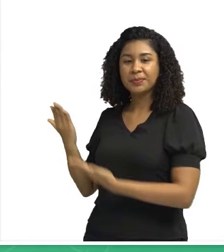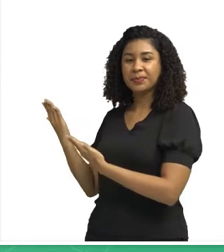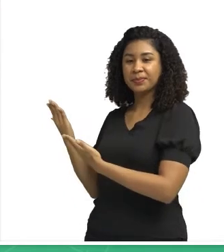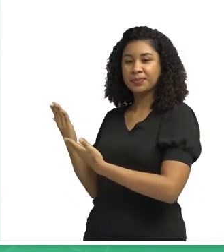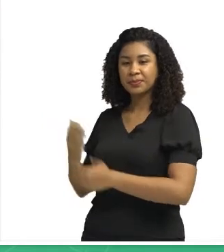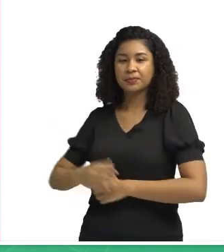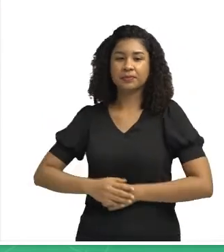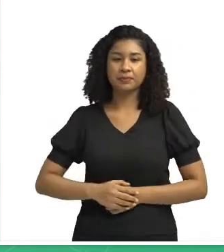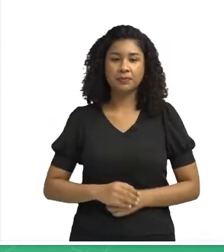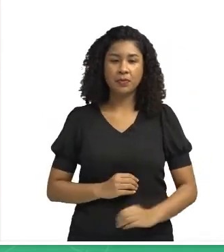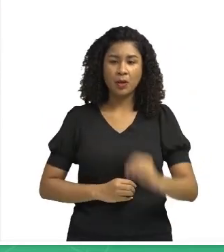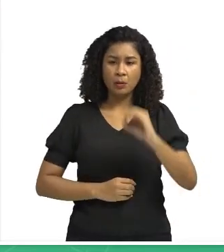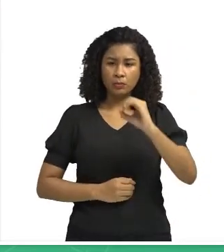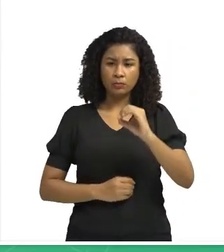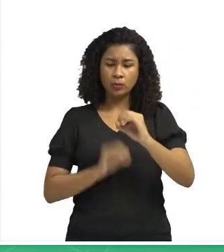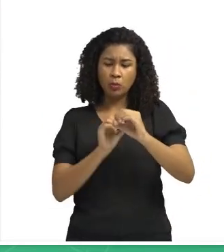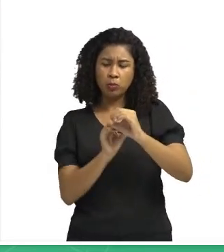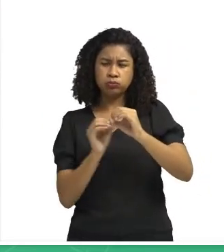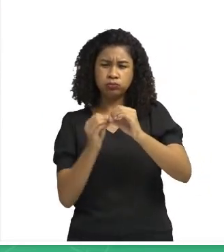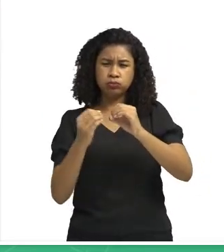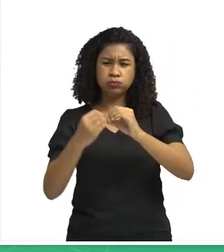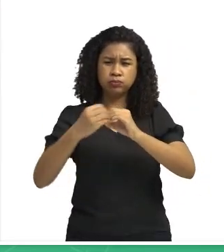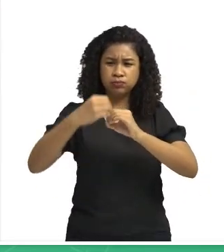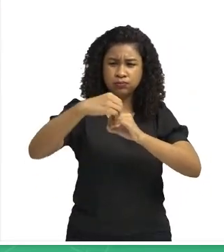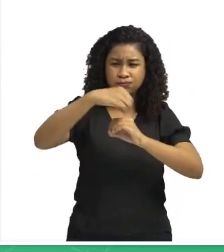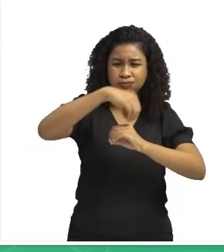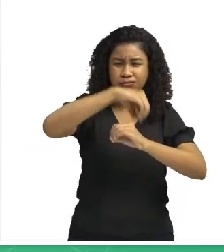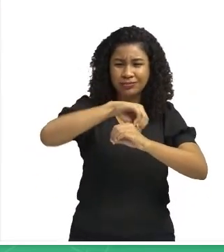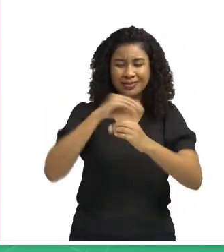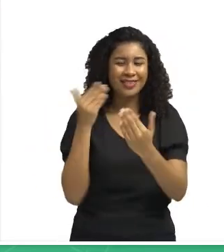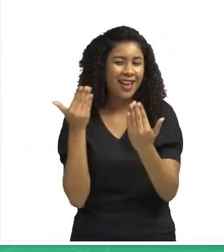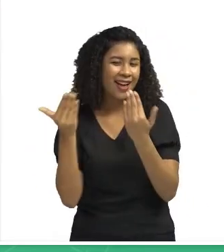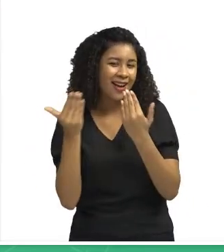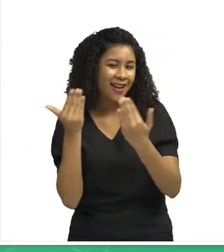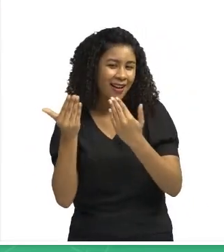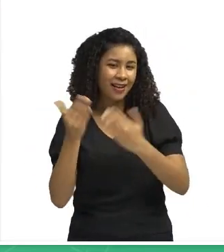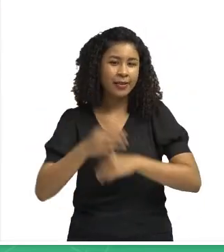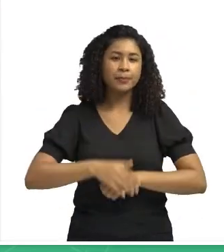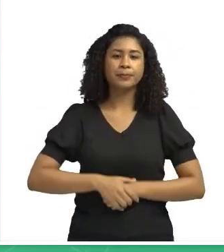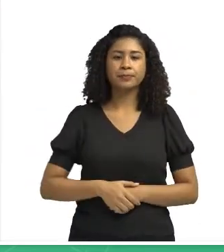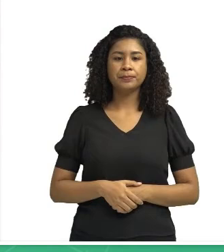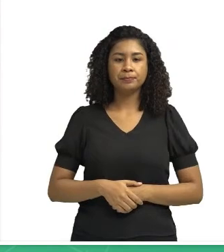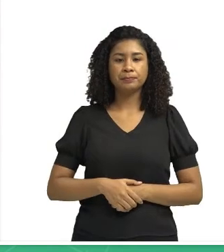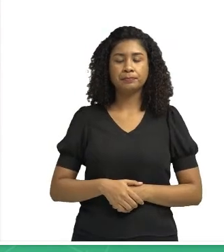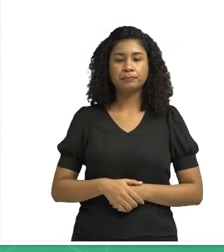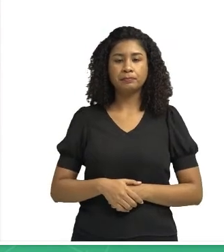bola de bilhar, e aqui eu tenho o modelo do Thomson.